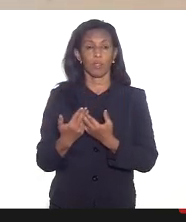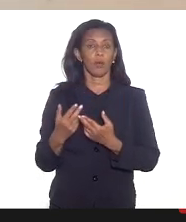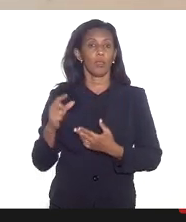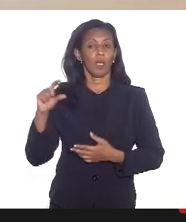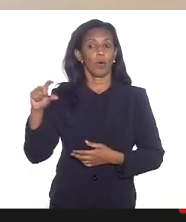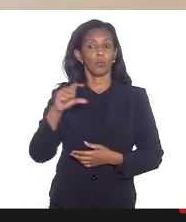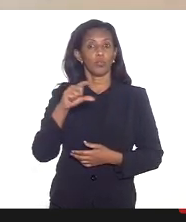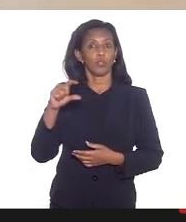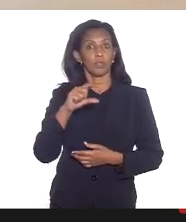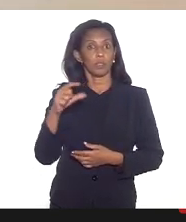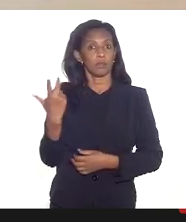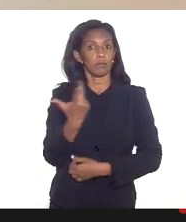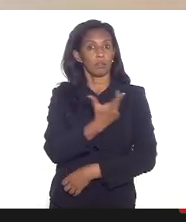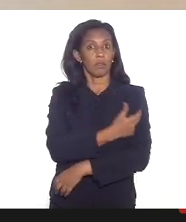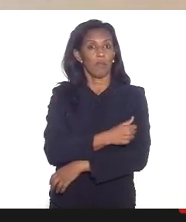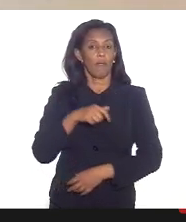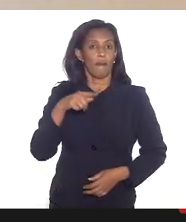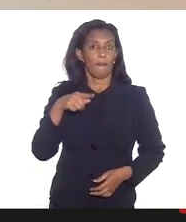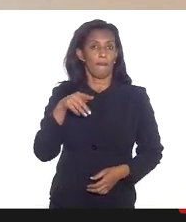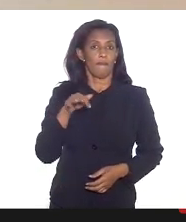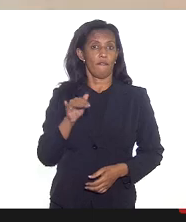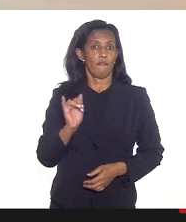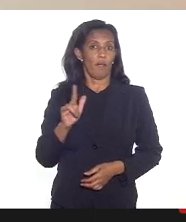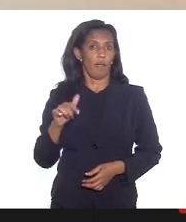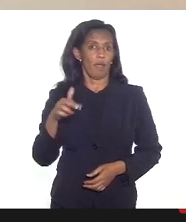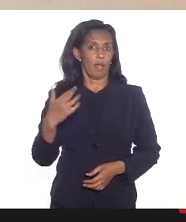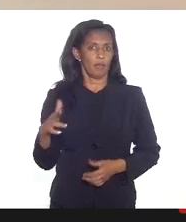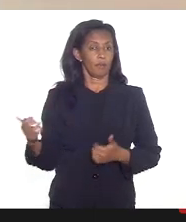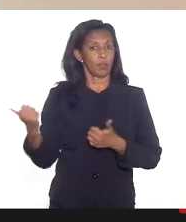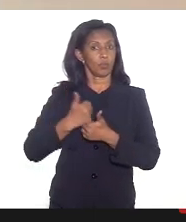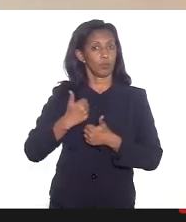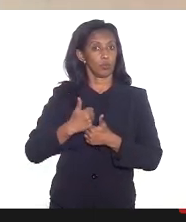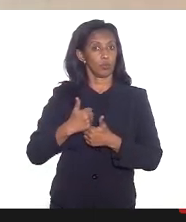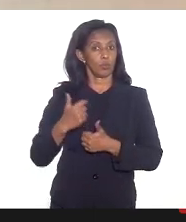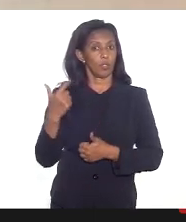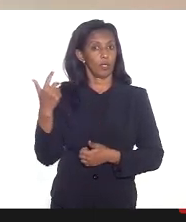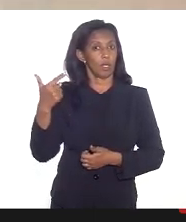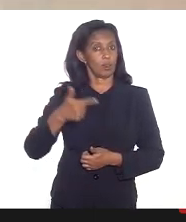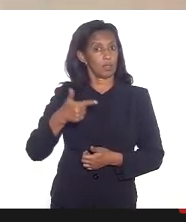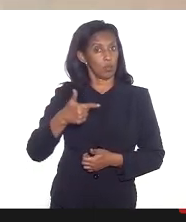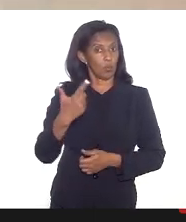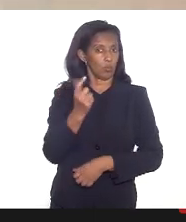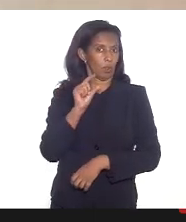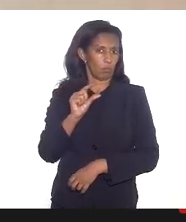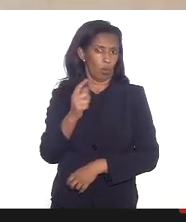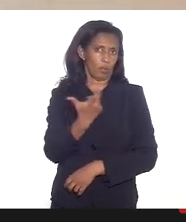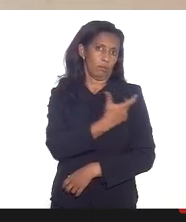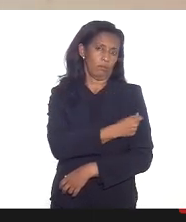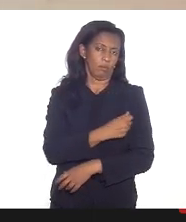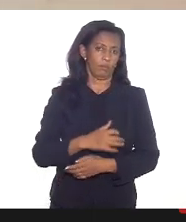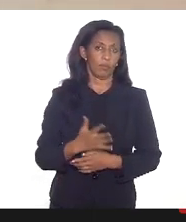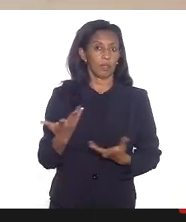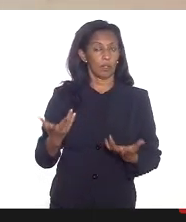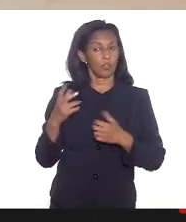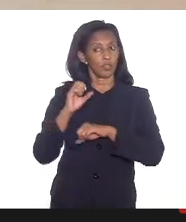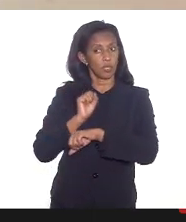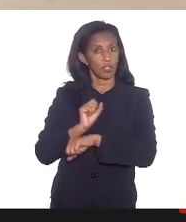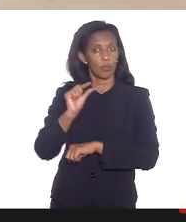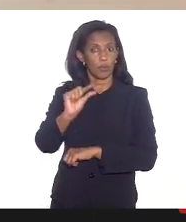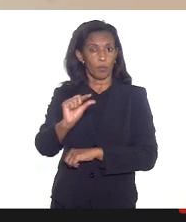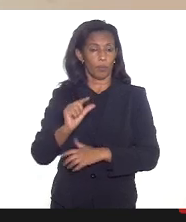utilização da vacina fazer para substituir a segunda dose então a gente quer assegurar a